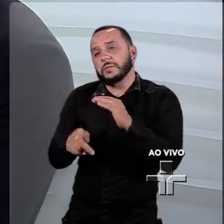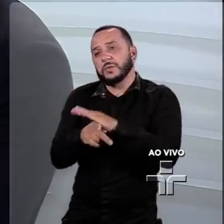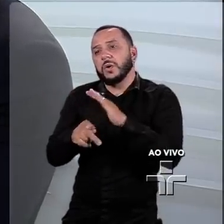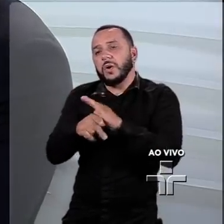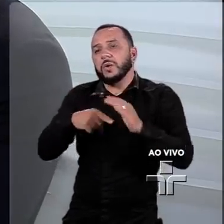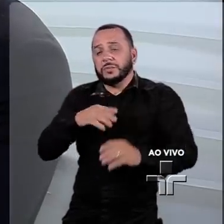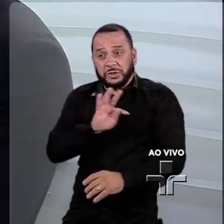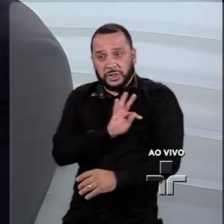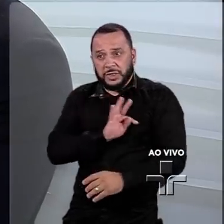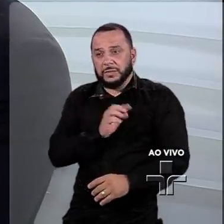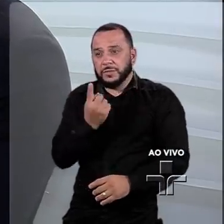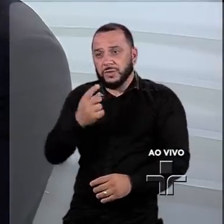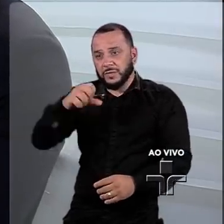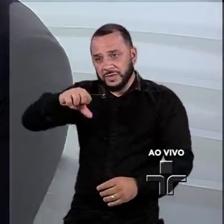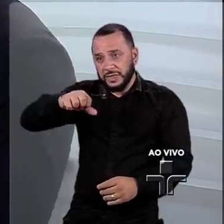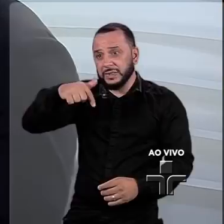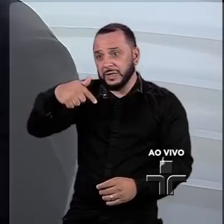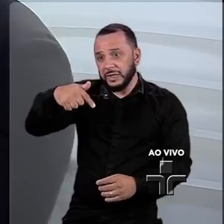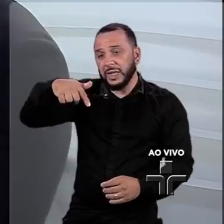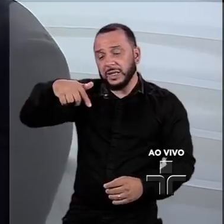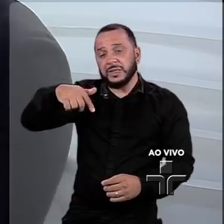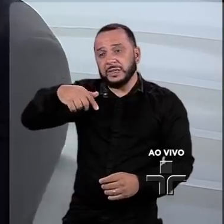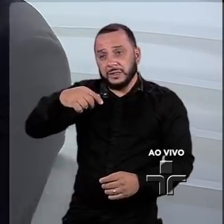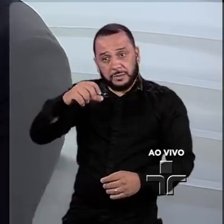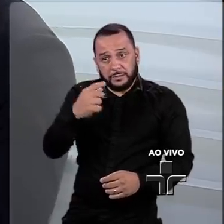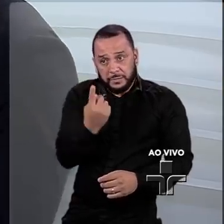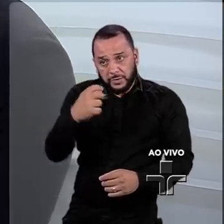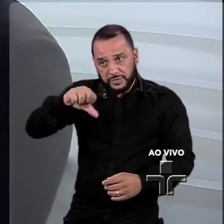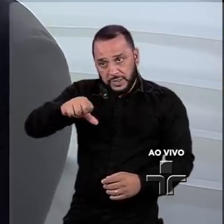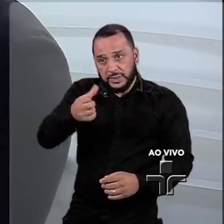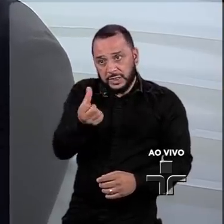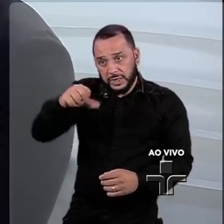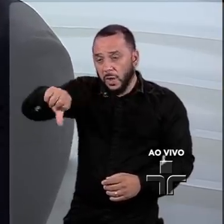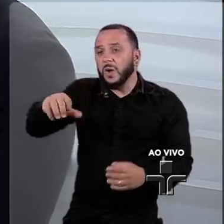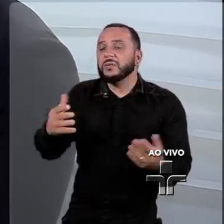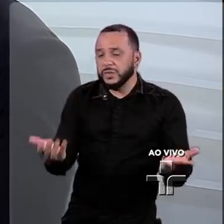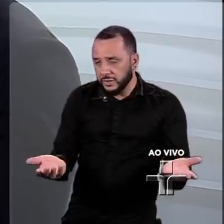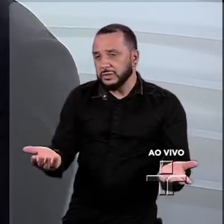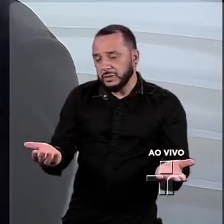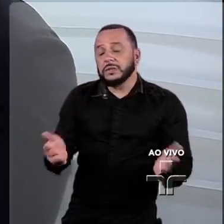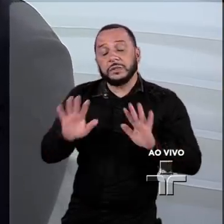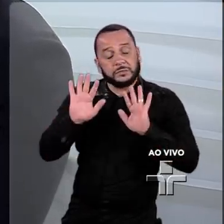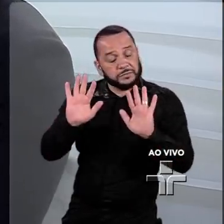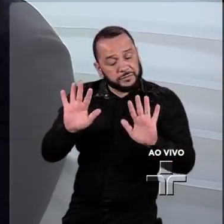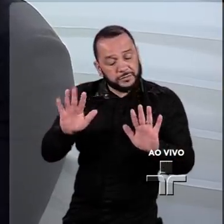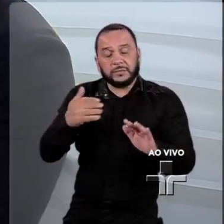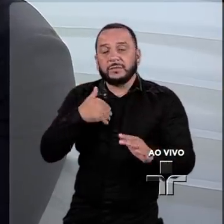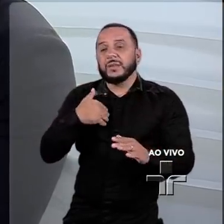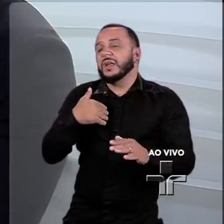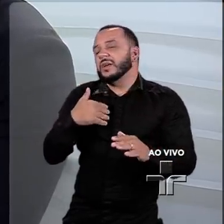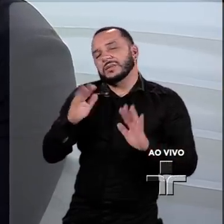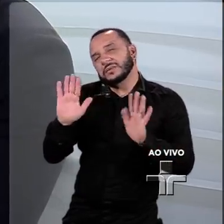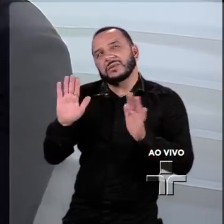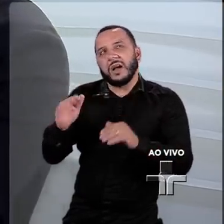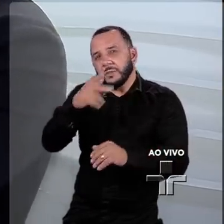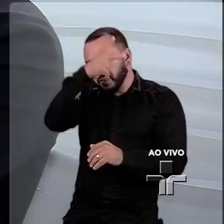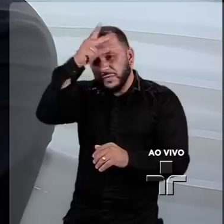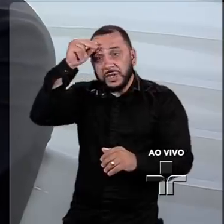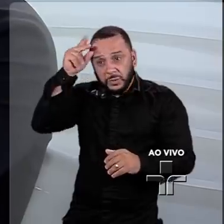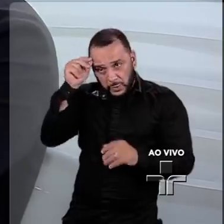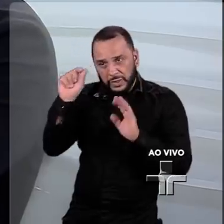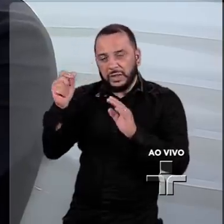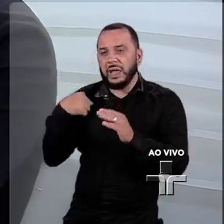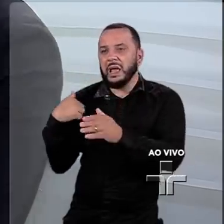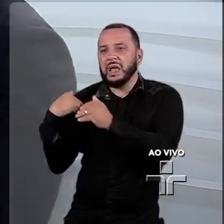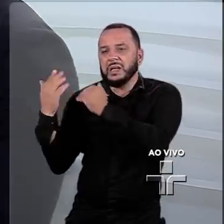Começa a questão que você colocou, um limbo jurídico sobre responsabilidades. A Prefeitura resolveu deixar a questão de responsabilidades para um segundo